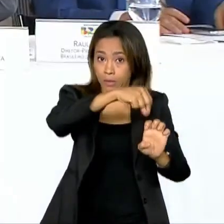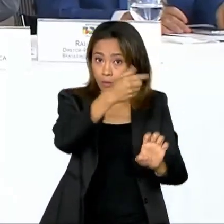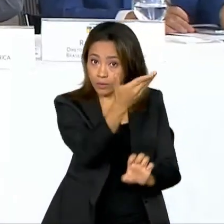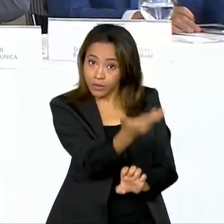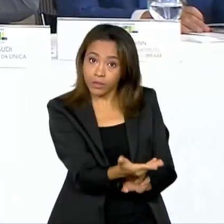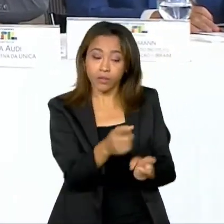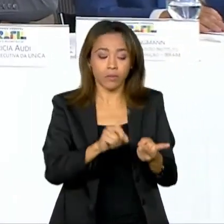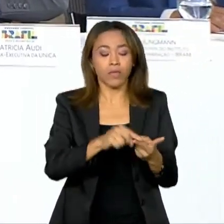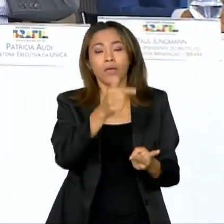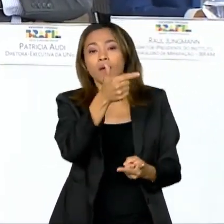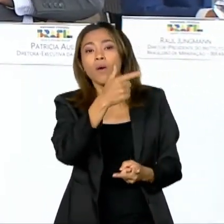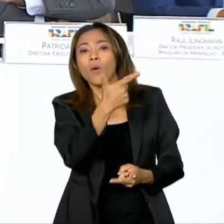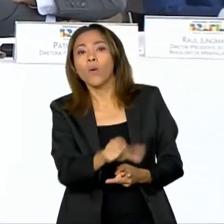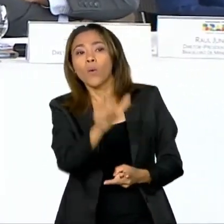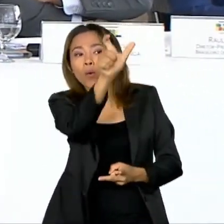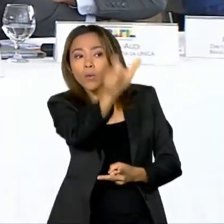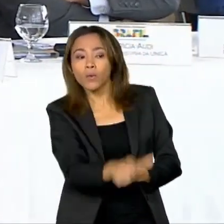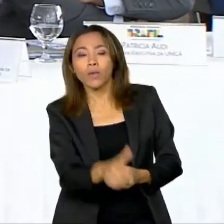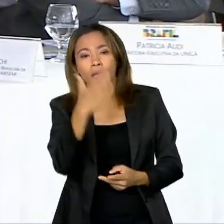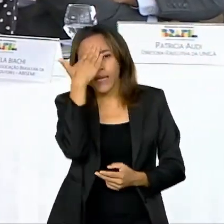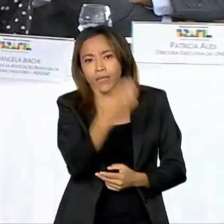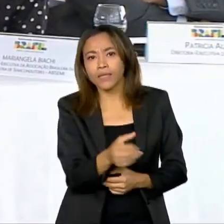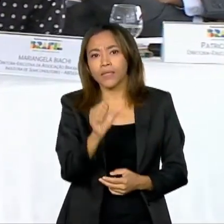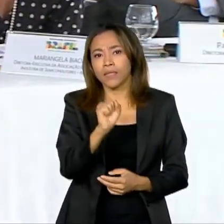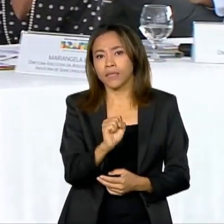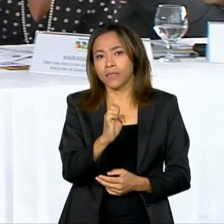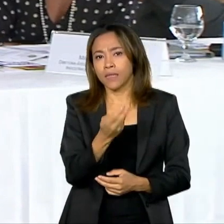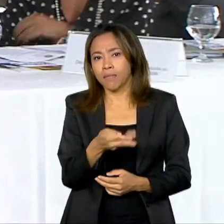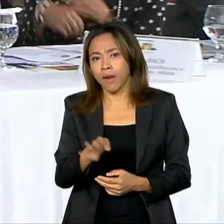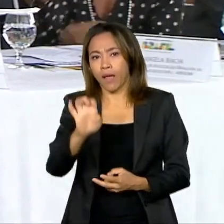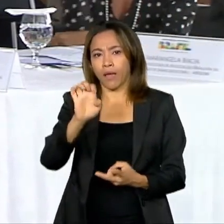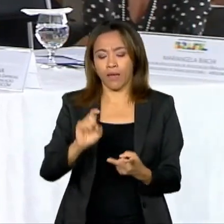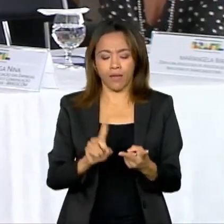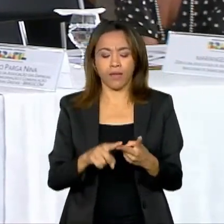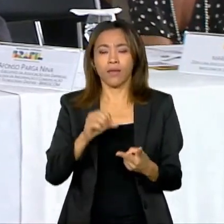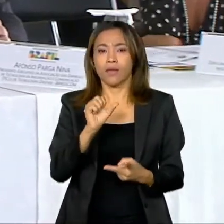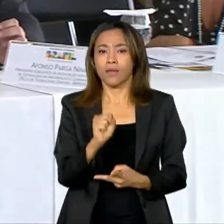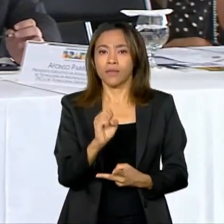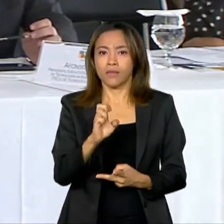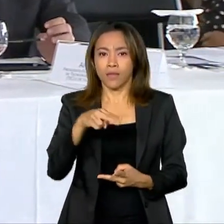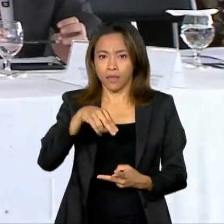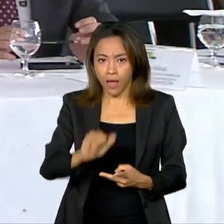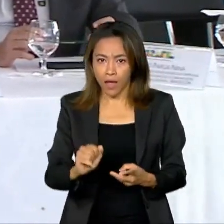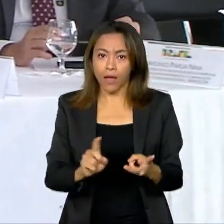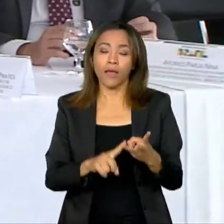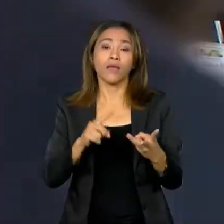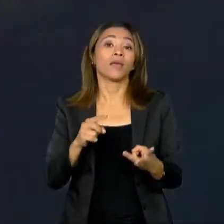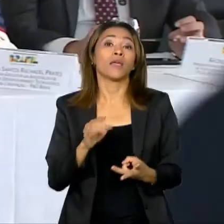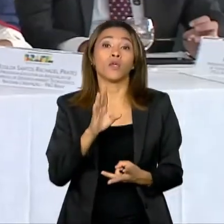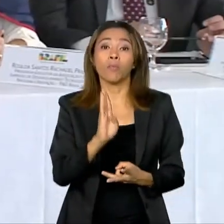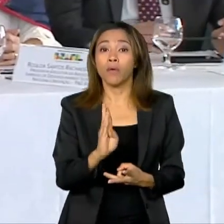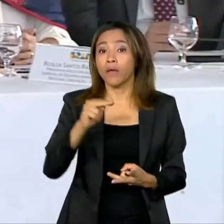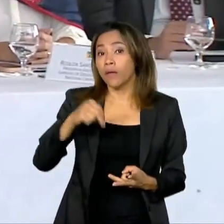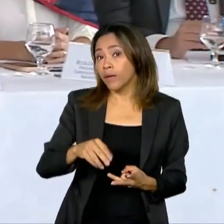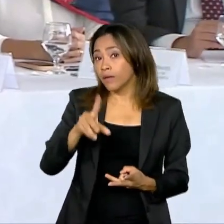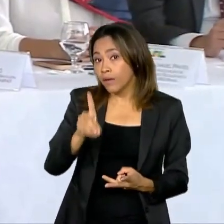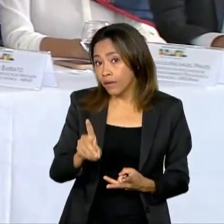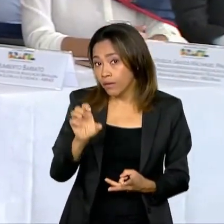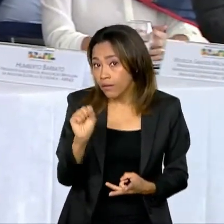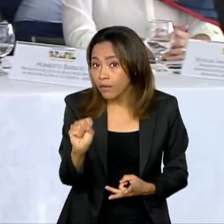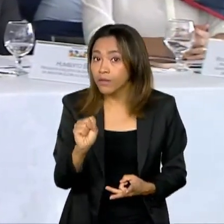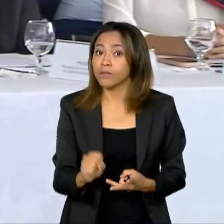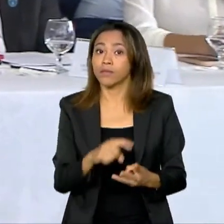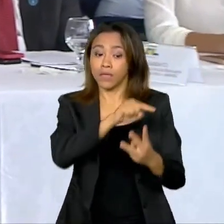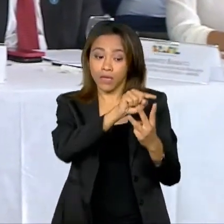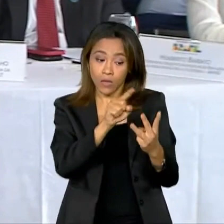agradecer à BDI, SEBRAE, SENAI e BNDES. Esse é um trabalho onde o Senai e o